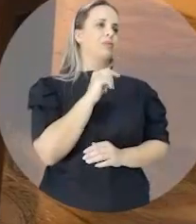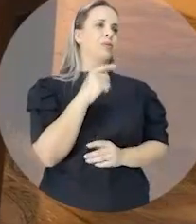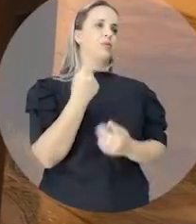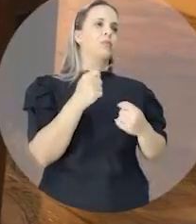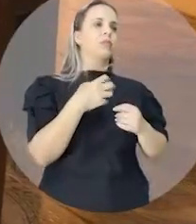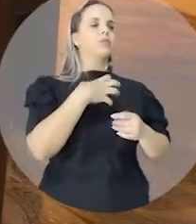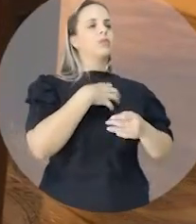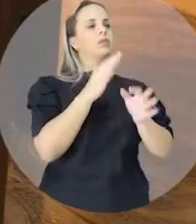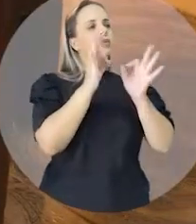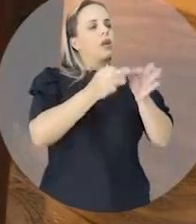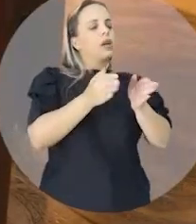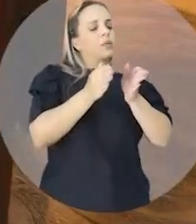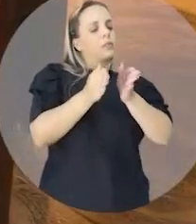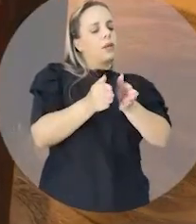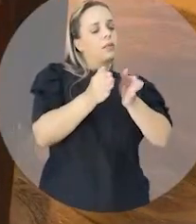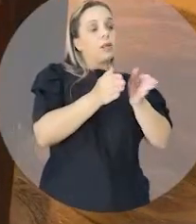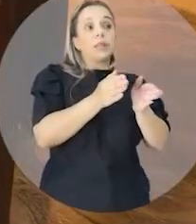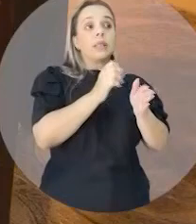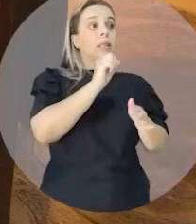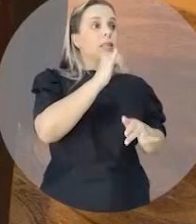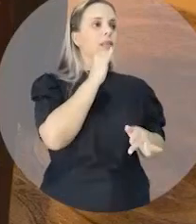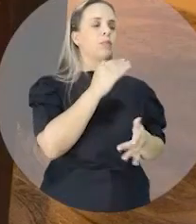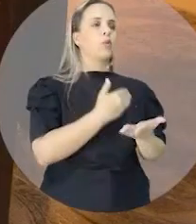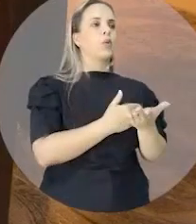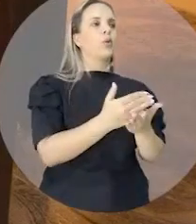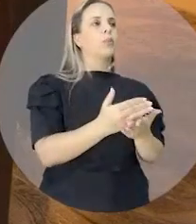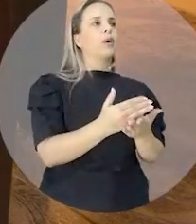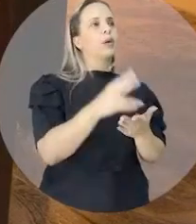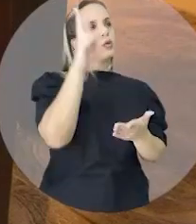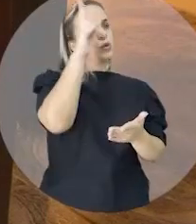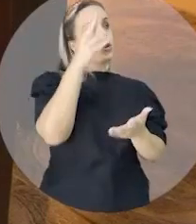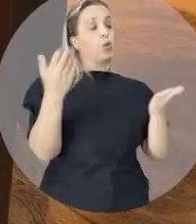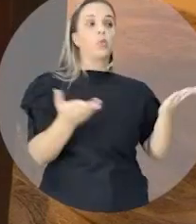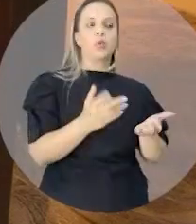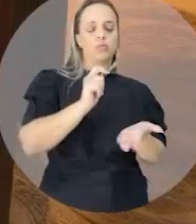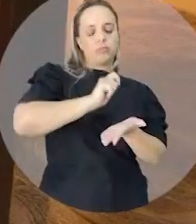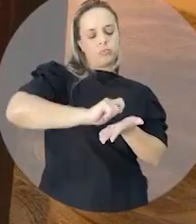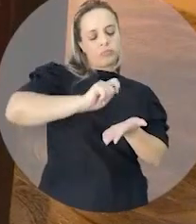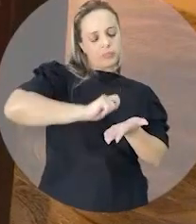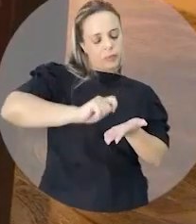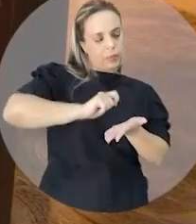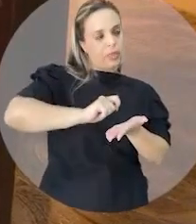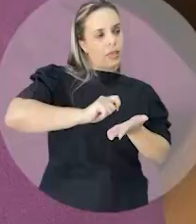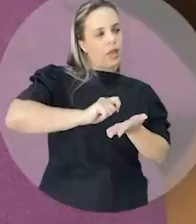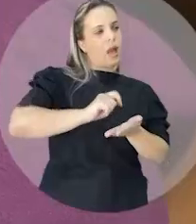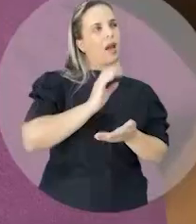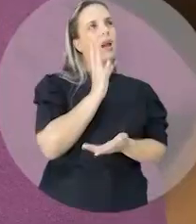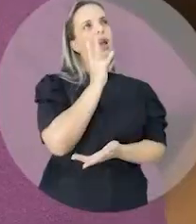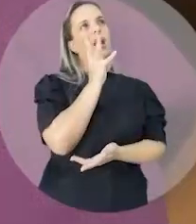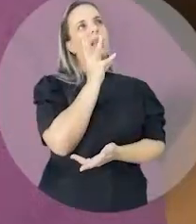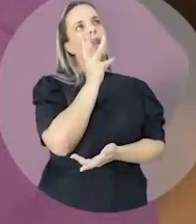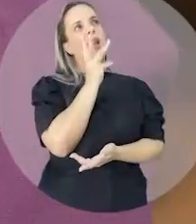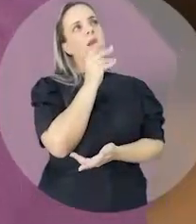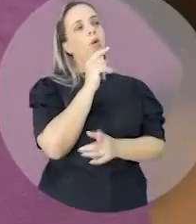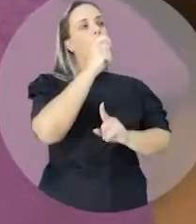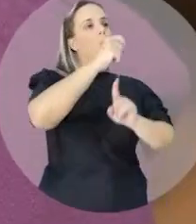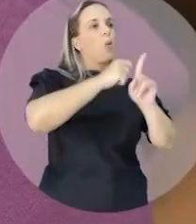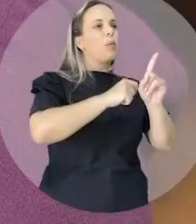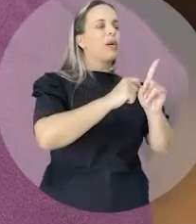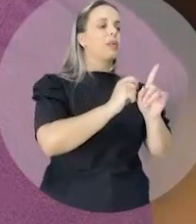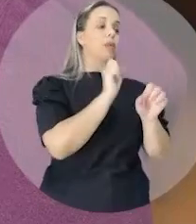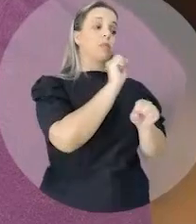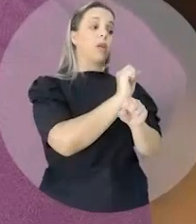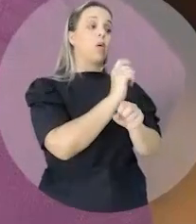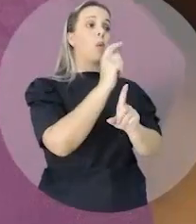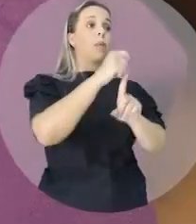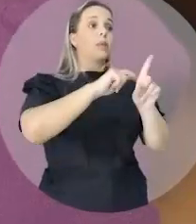certa disciplina, porque senão, se eu começar a escrever uma história hoje e eu demorar aí um mês para voltar